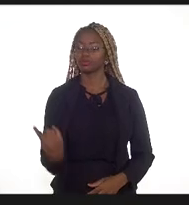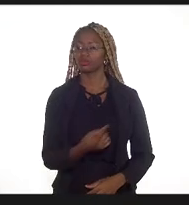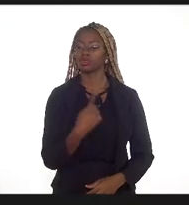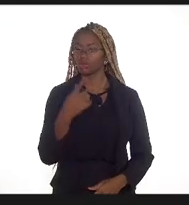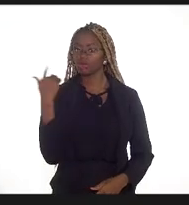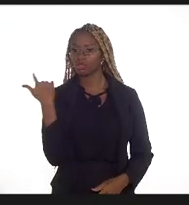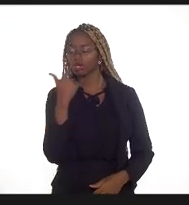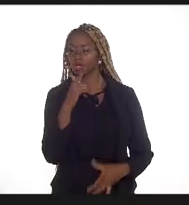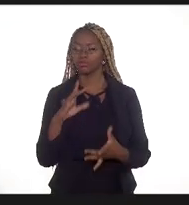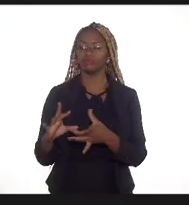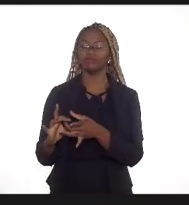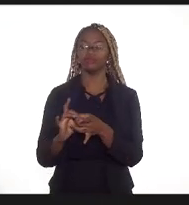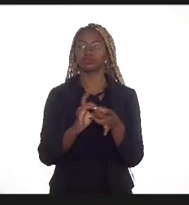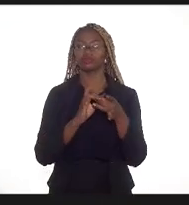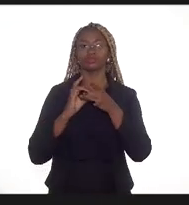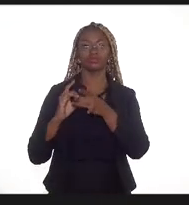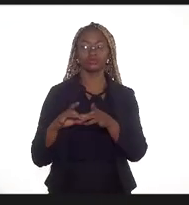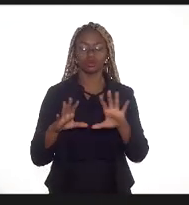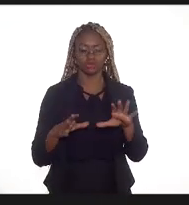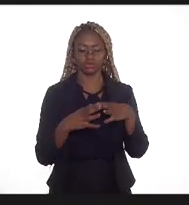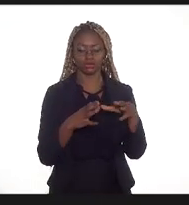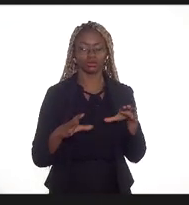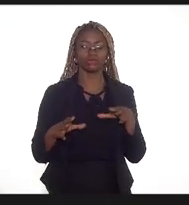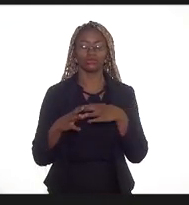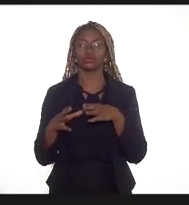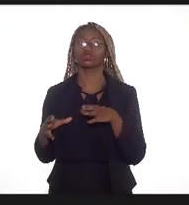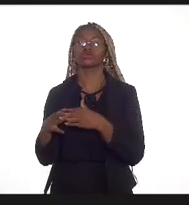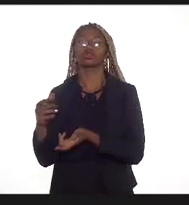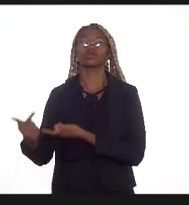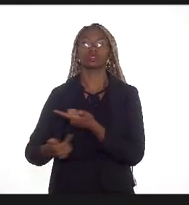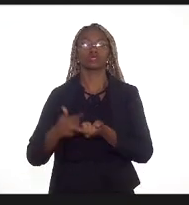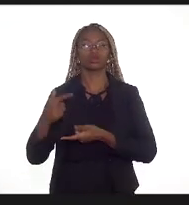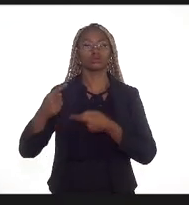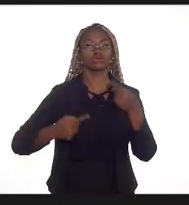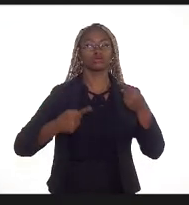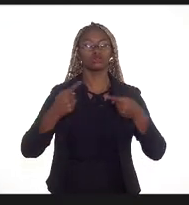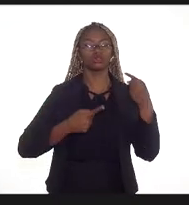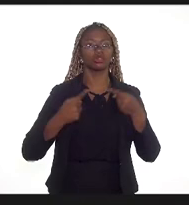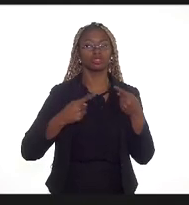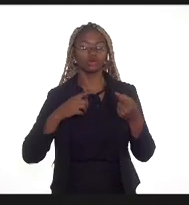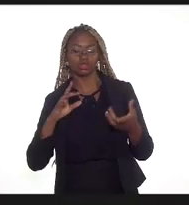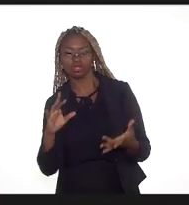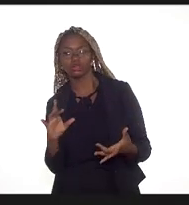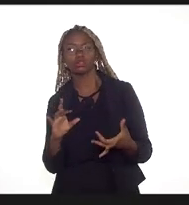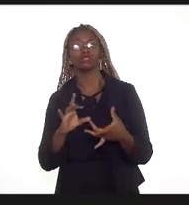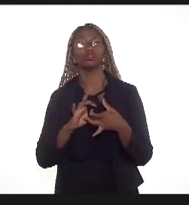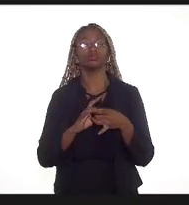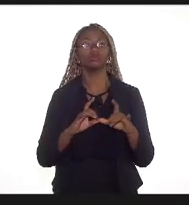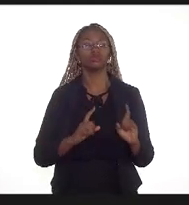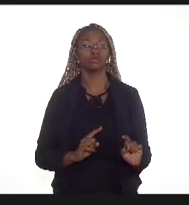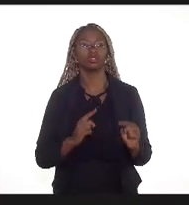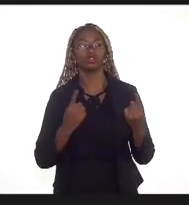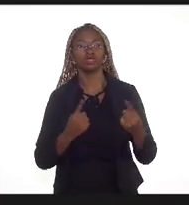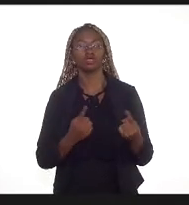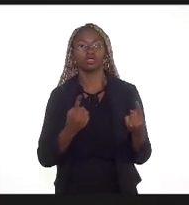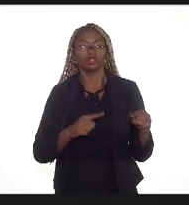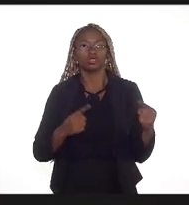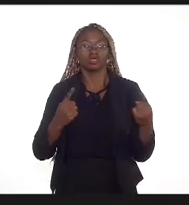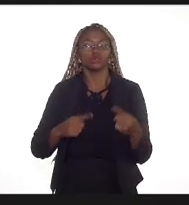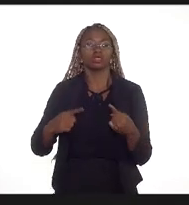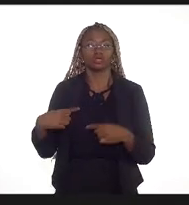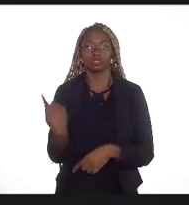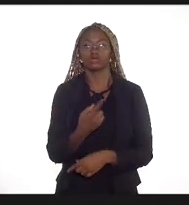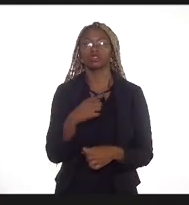nos unir em grupos de trabalho, na discussão e no alinhamento desses desafios que nós teremos